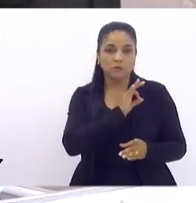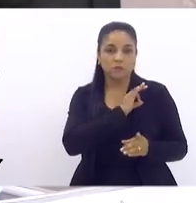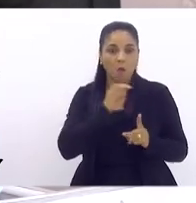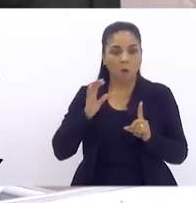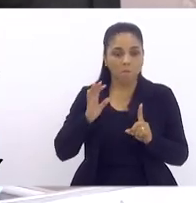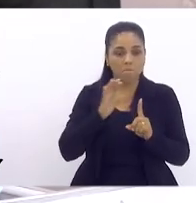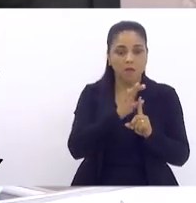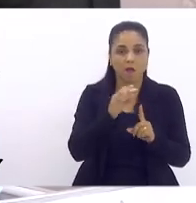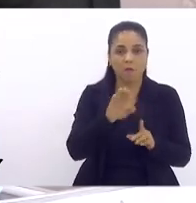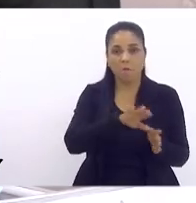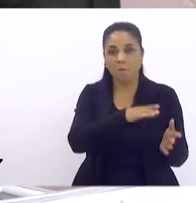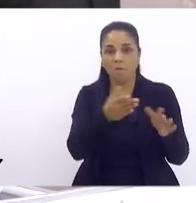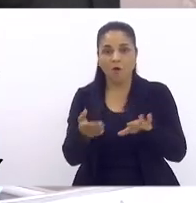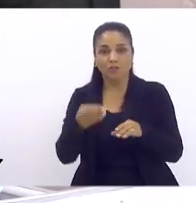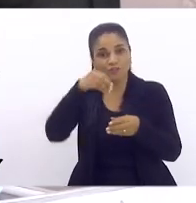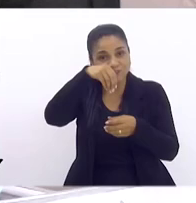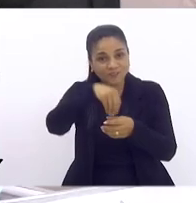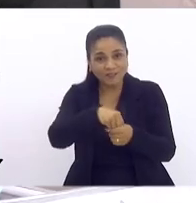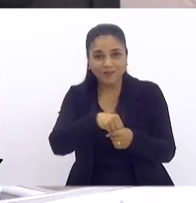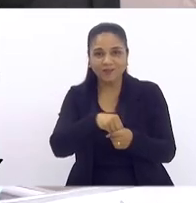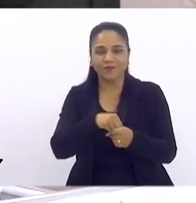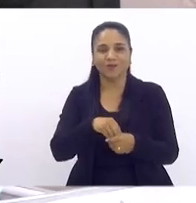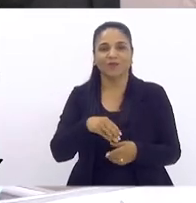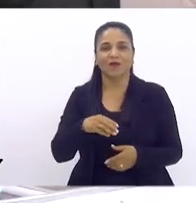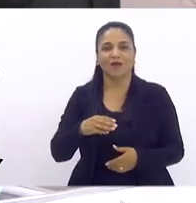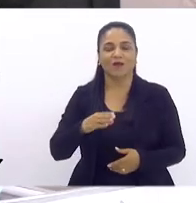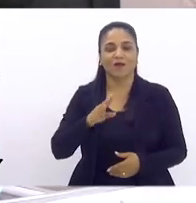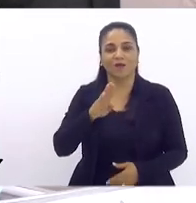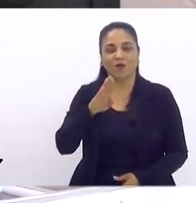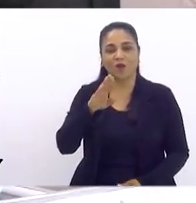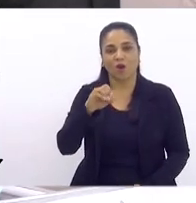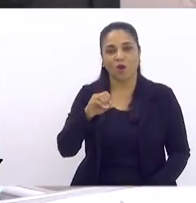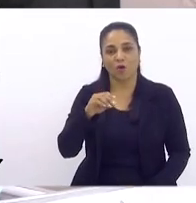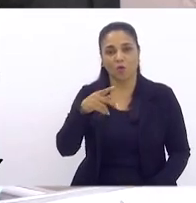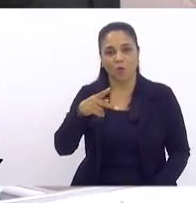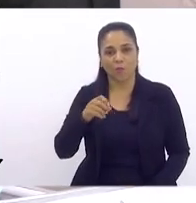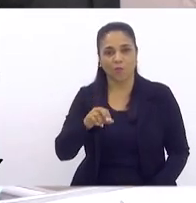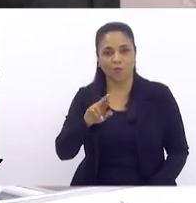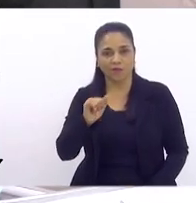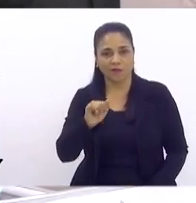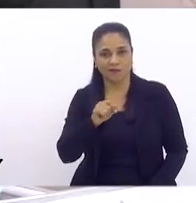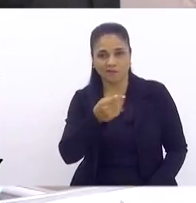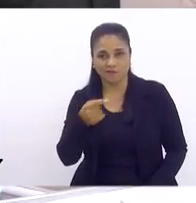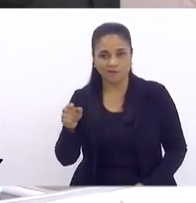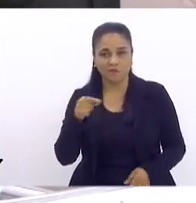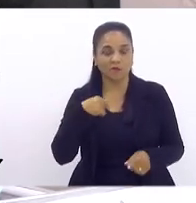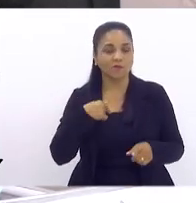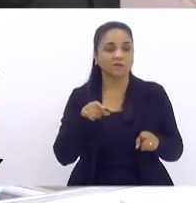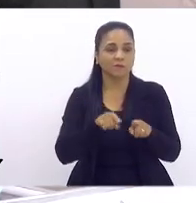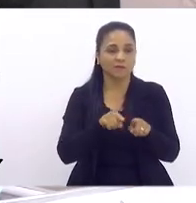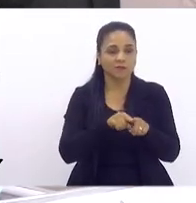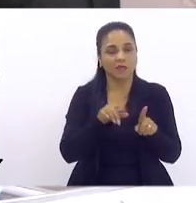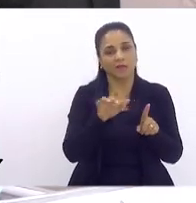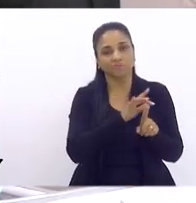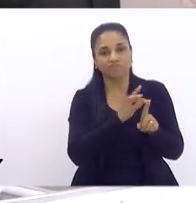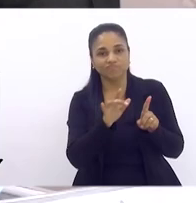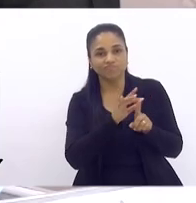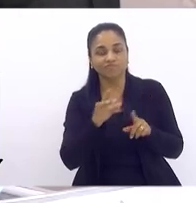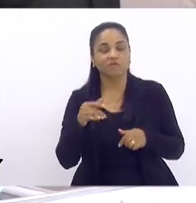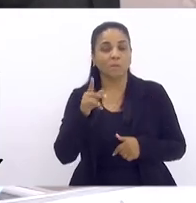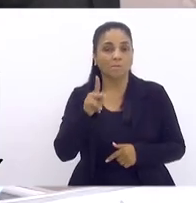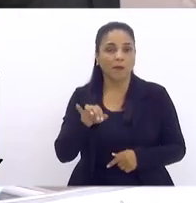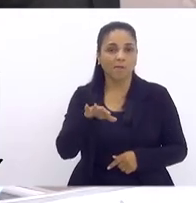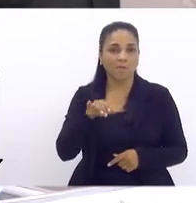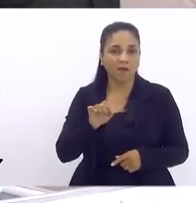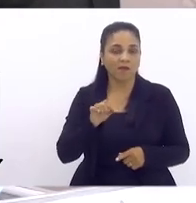e aqueles dados a gente atende uma um familiar vítima que tá sendo ameaçado por lutar pela justiça pelo seu filho e